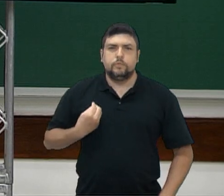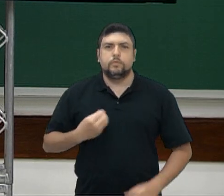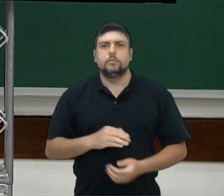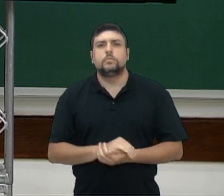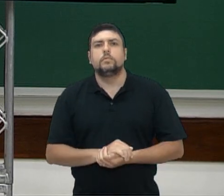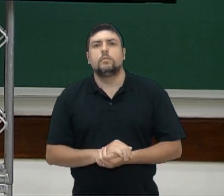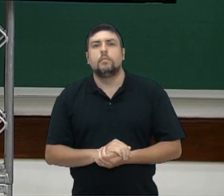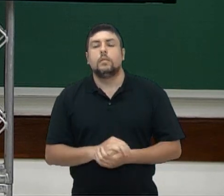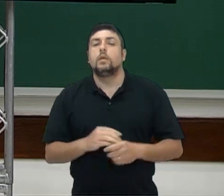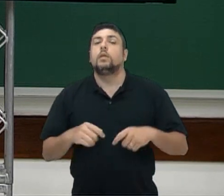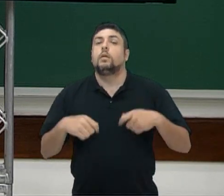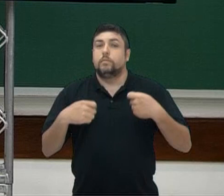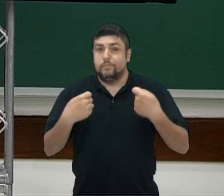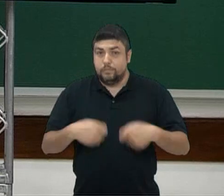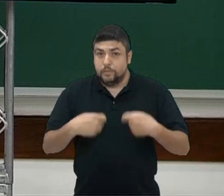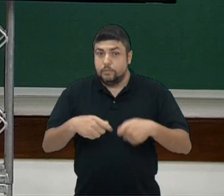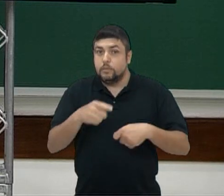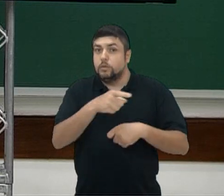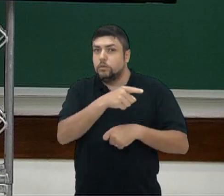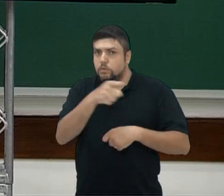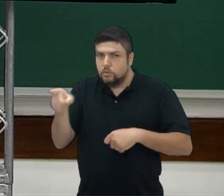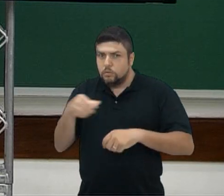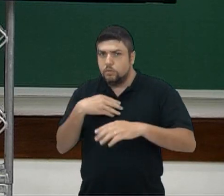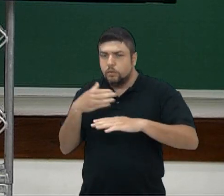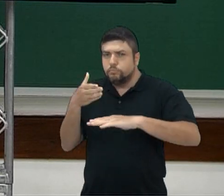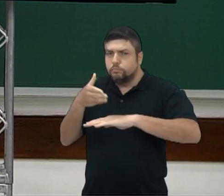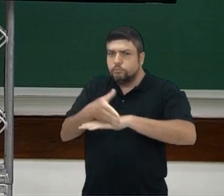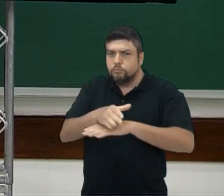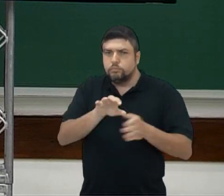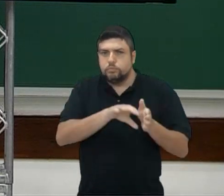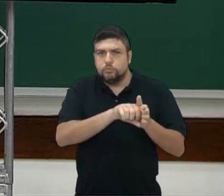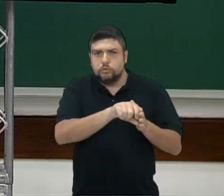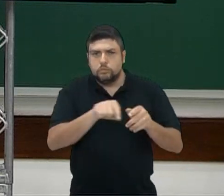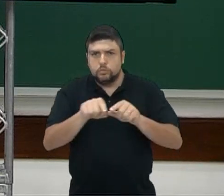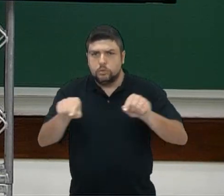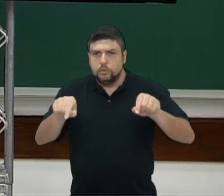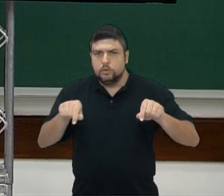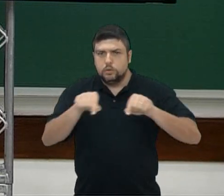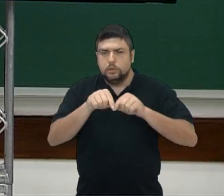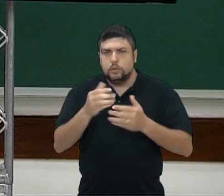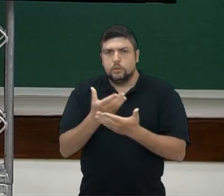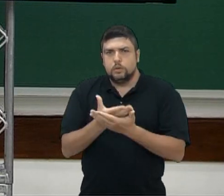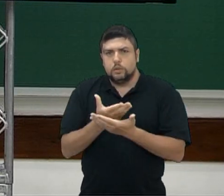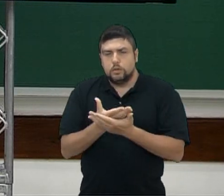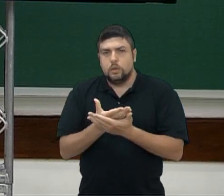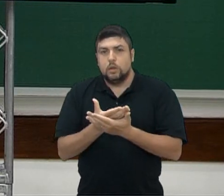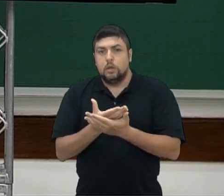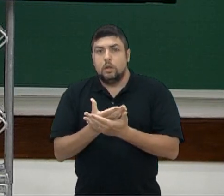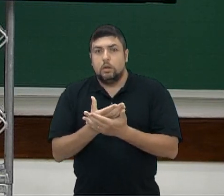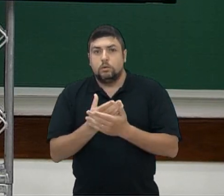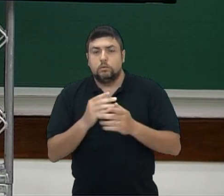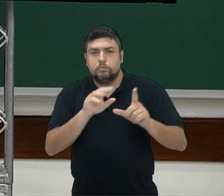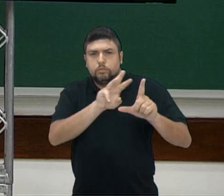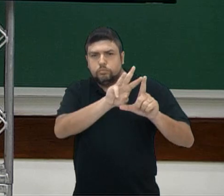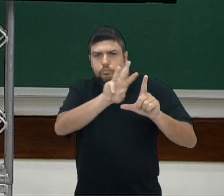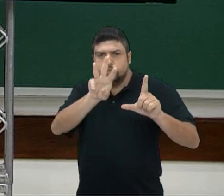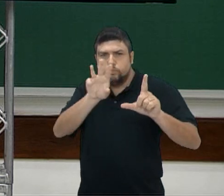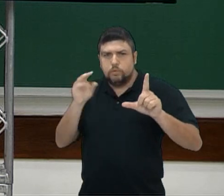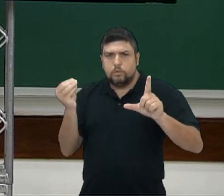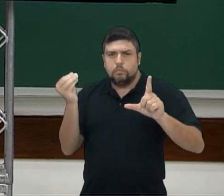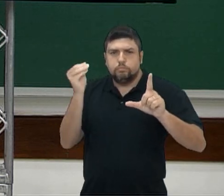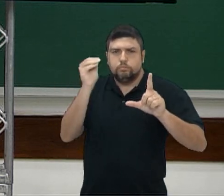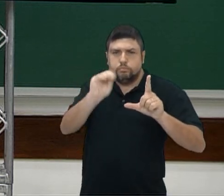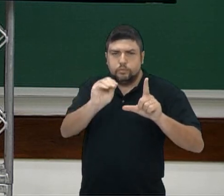vocês precisam estar mantendo isso de maneira coerente para que a escola esteja analisando o seu vínculo com o